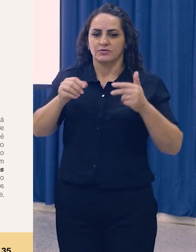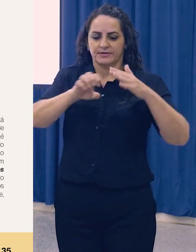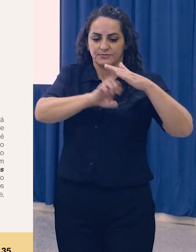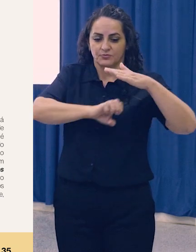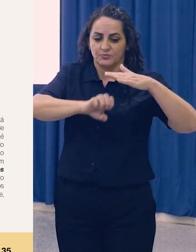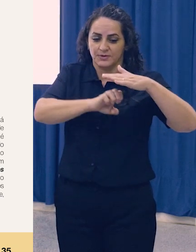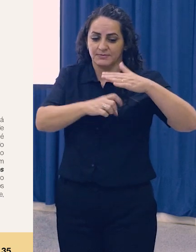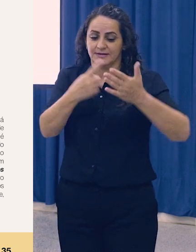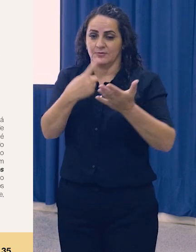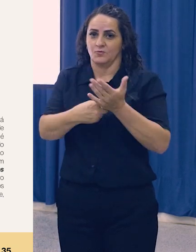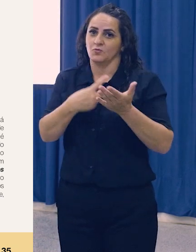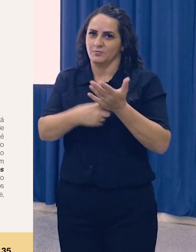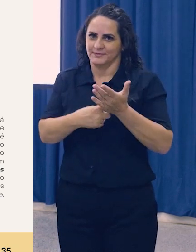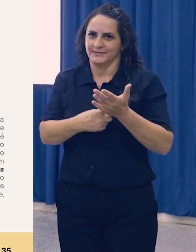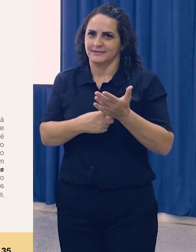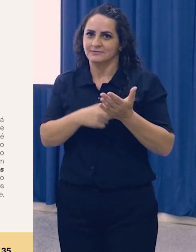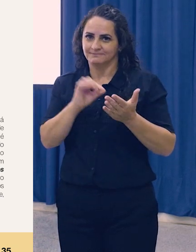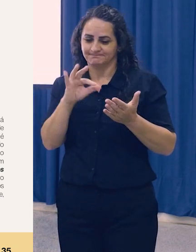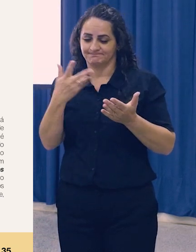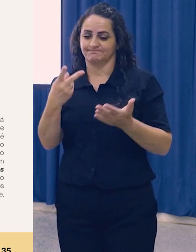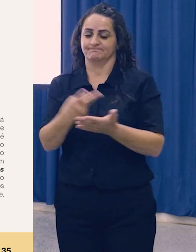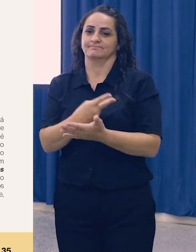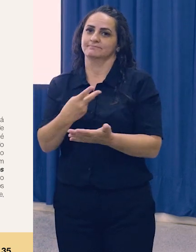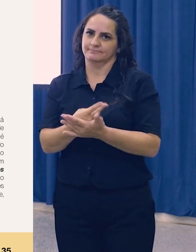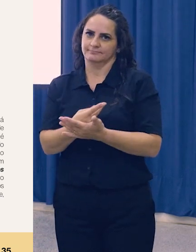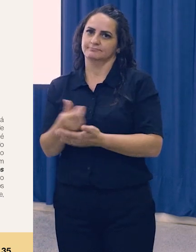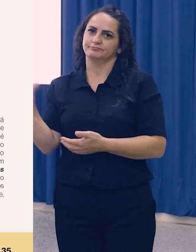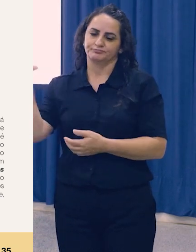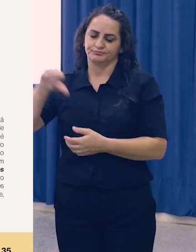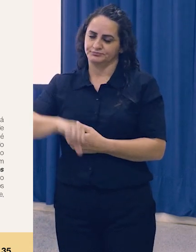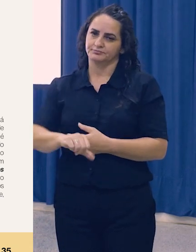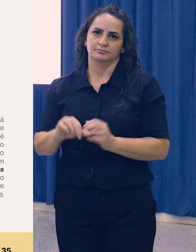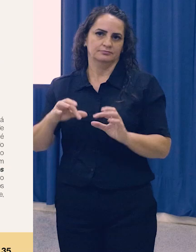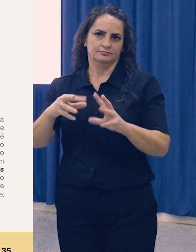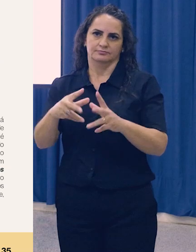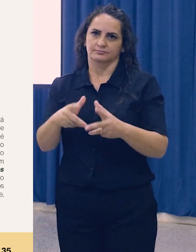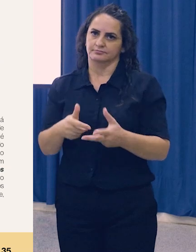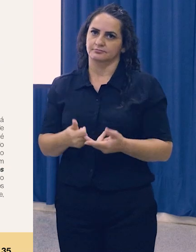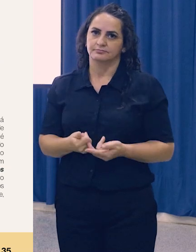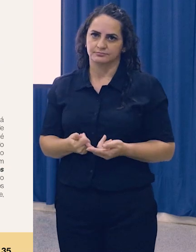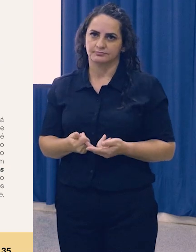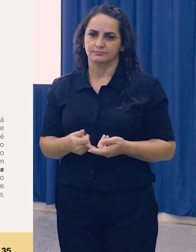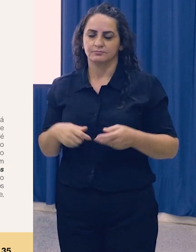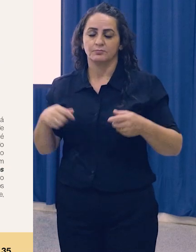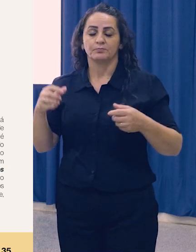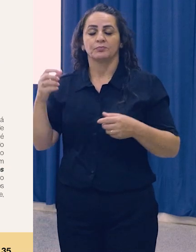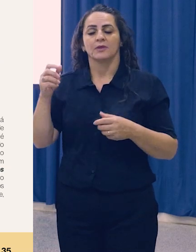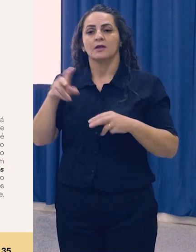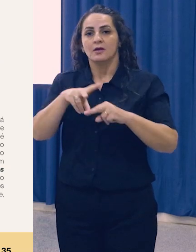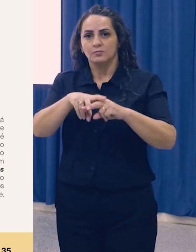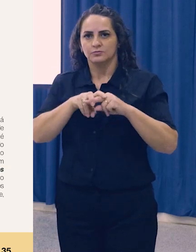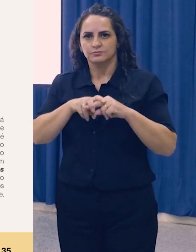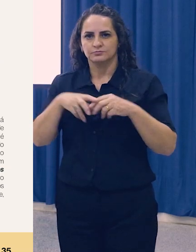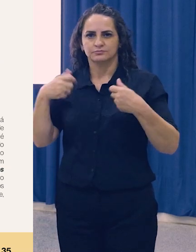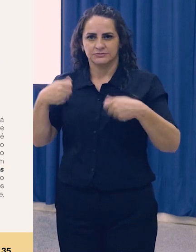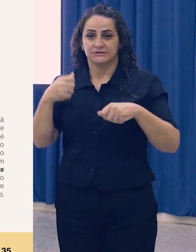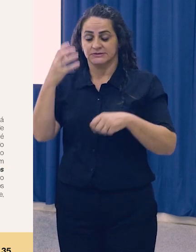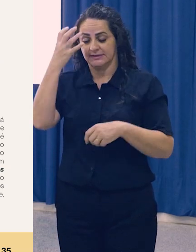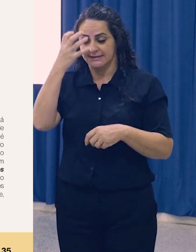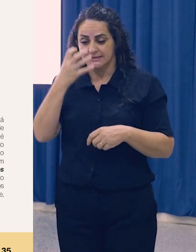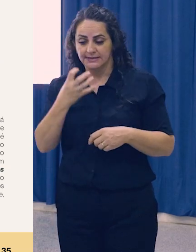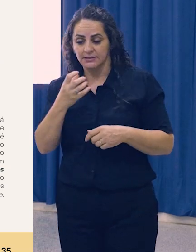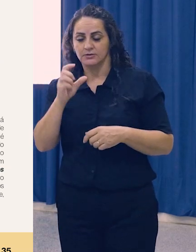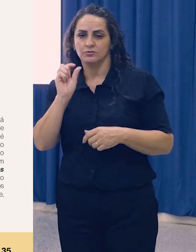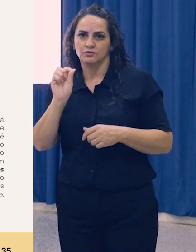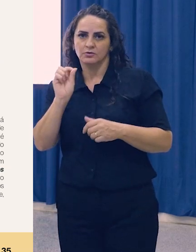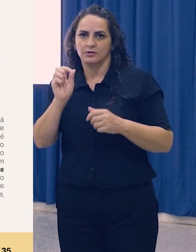algum sentido, tu está representando o teu filme e todo o setor audiovisual. Se a outra pessoa for lá, outra pessoa de audiovisual for lá e pedir